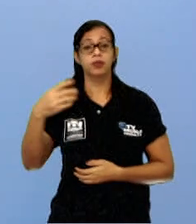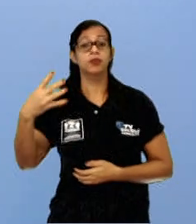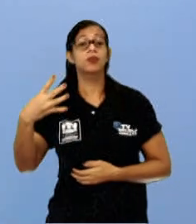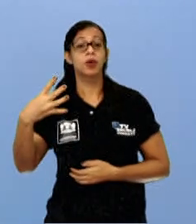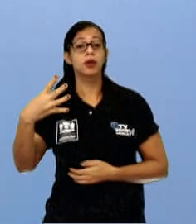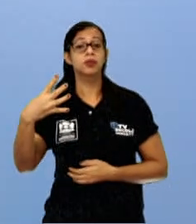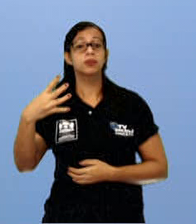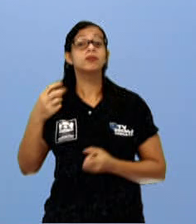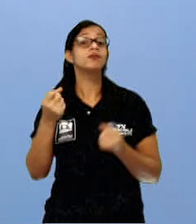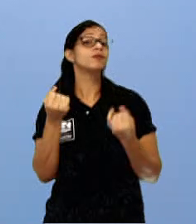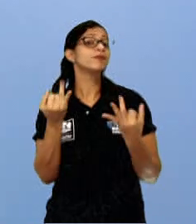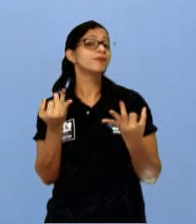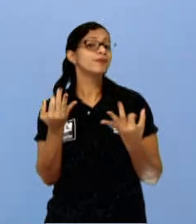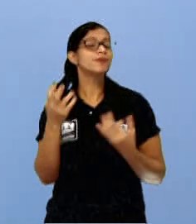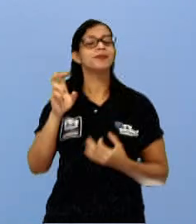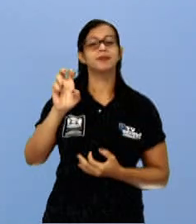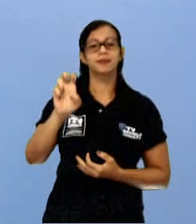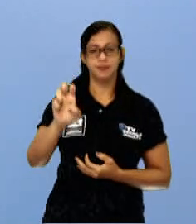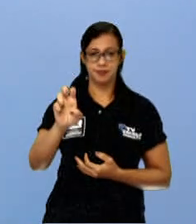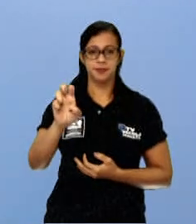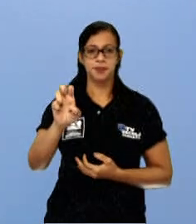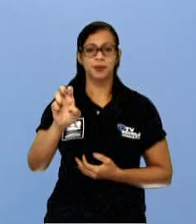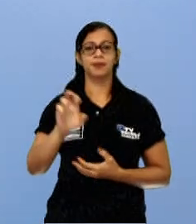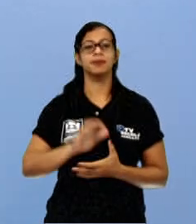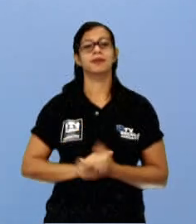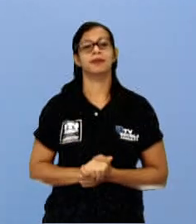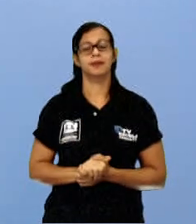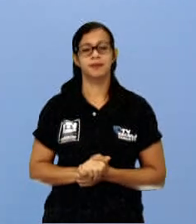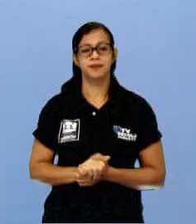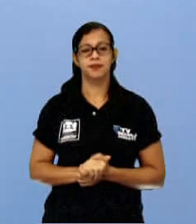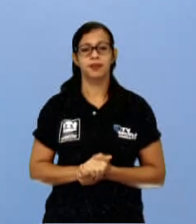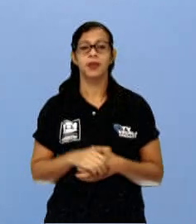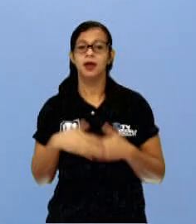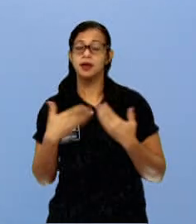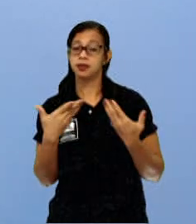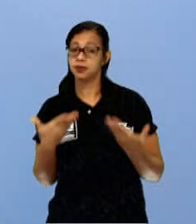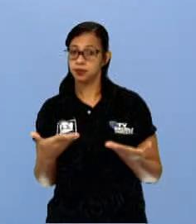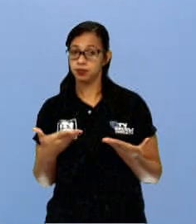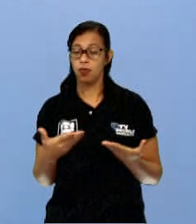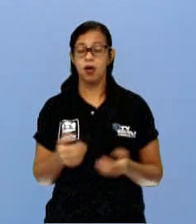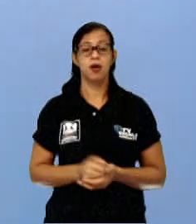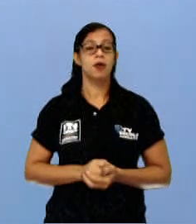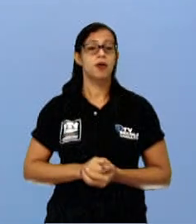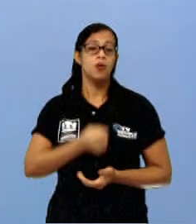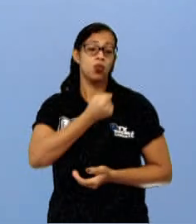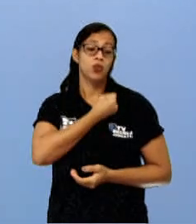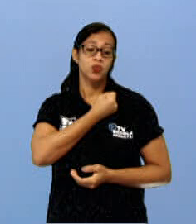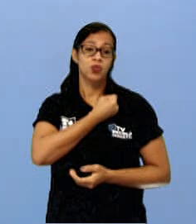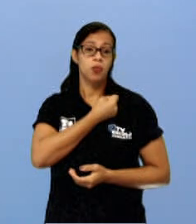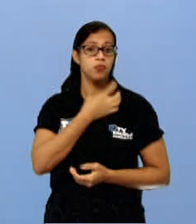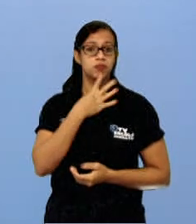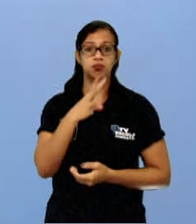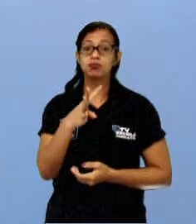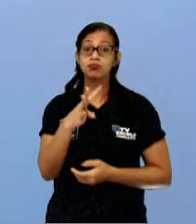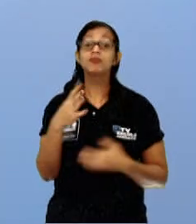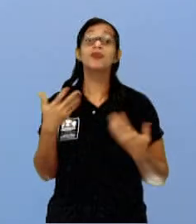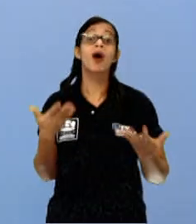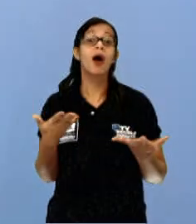= 5 Portanto o número desconhecido é cinco